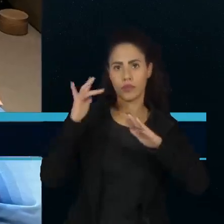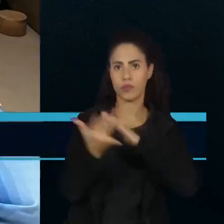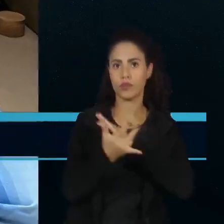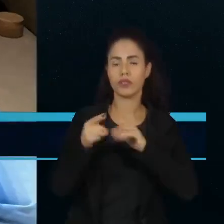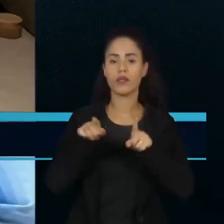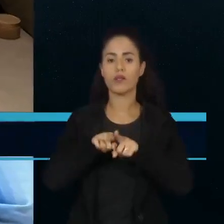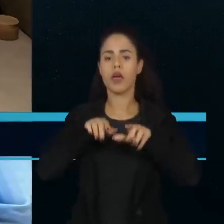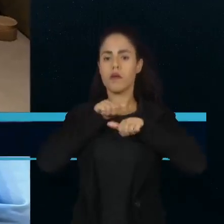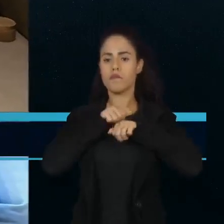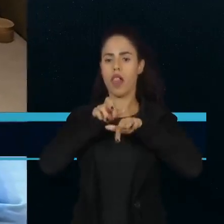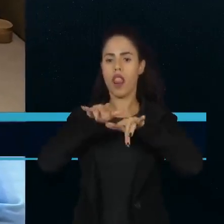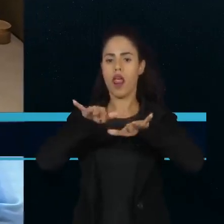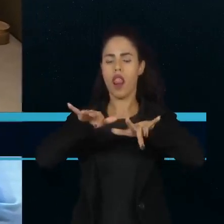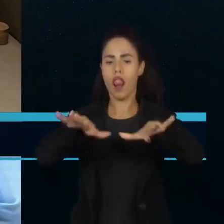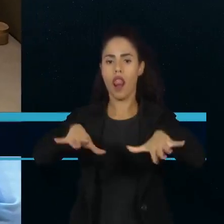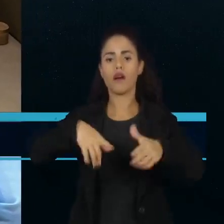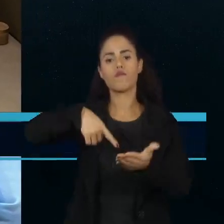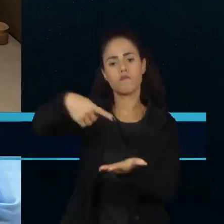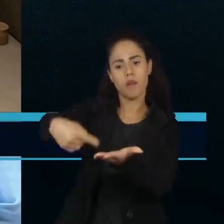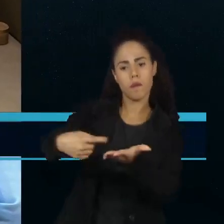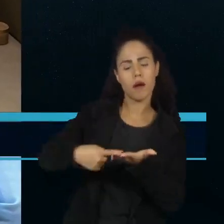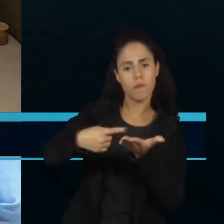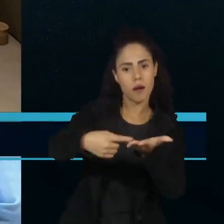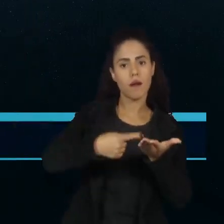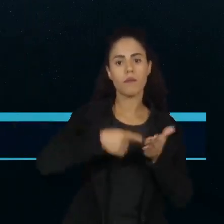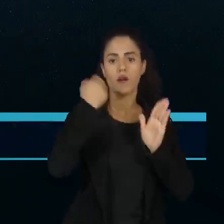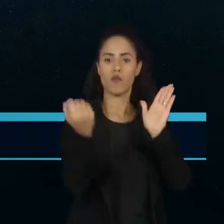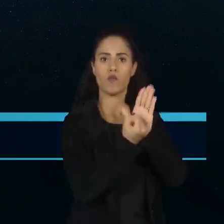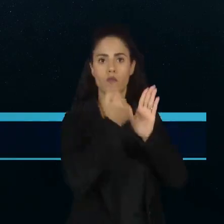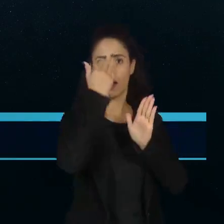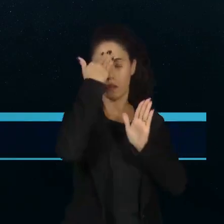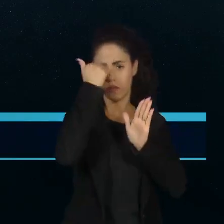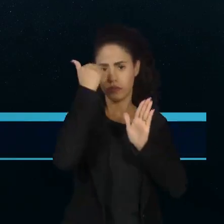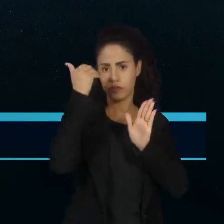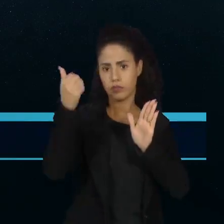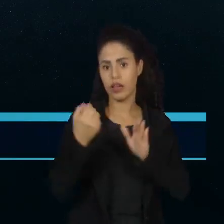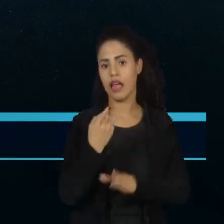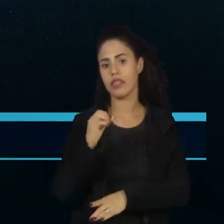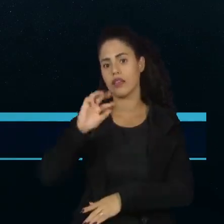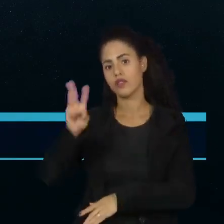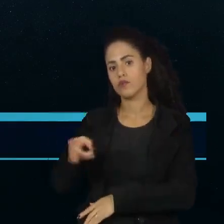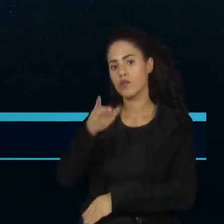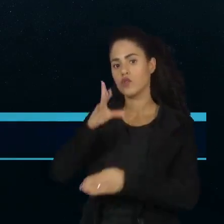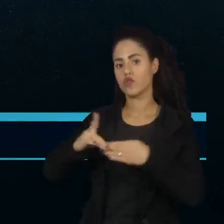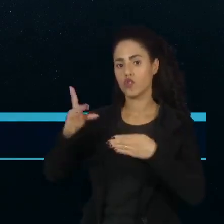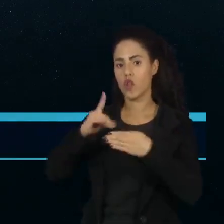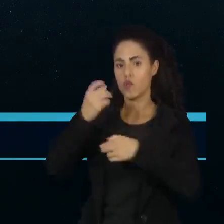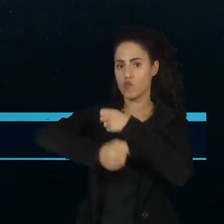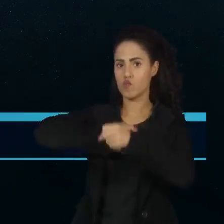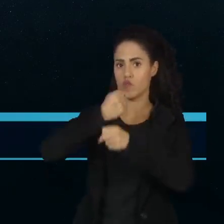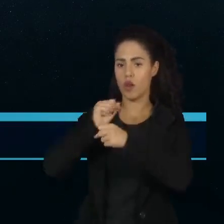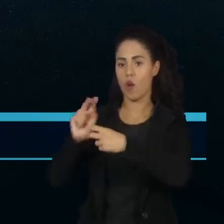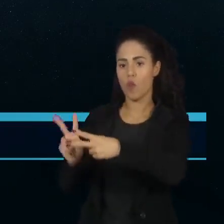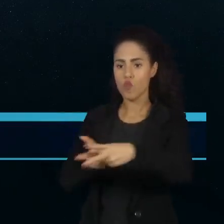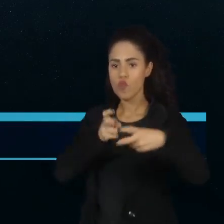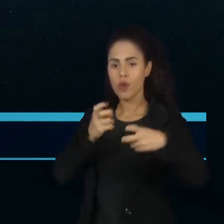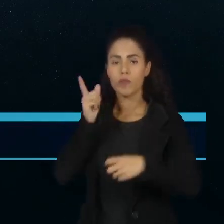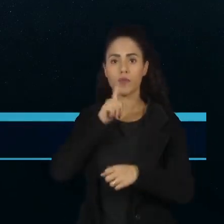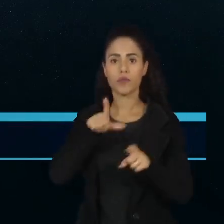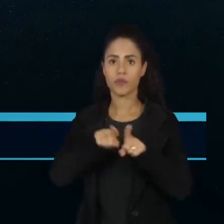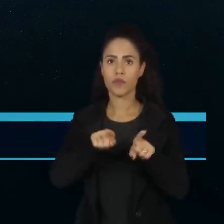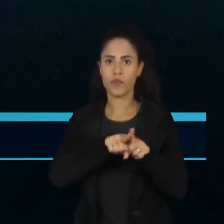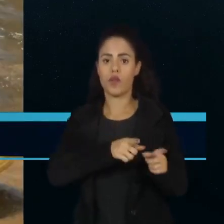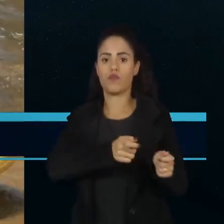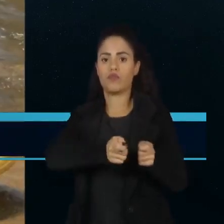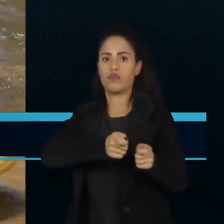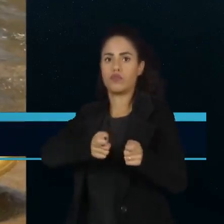alcance fez com que ela fechasse parcerias com marcas famosas que rendem 10 milhões de dólares por ano administrada por uma agência